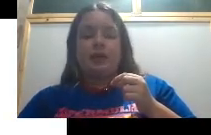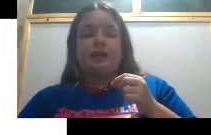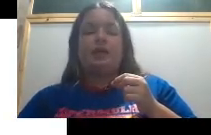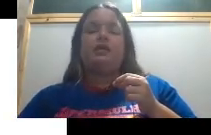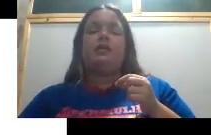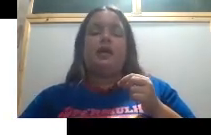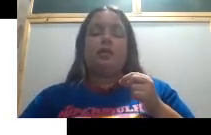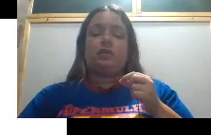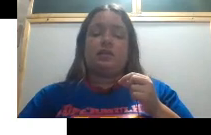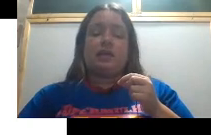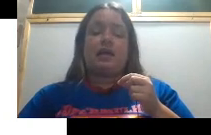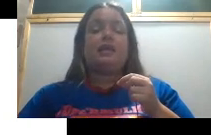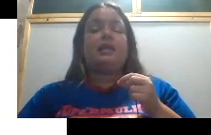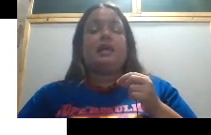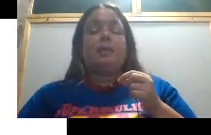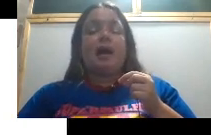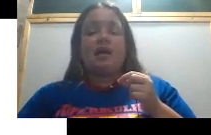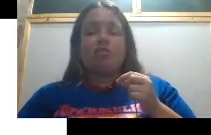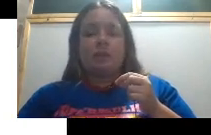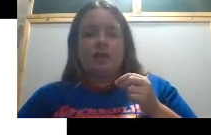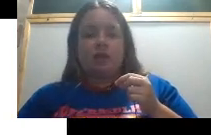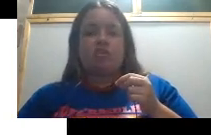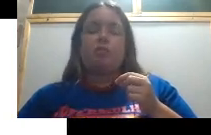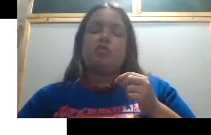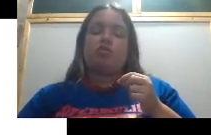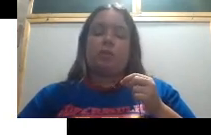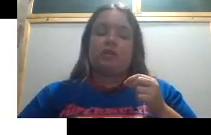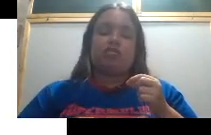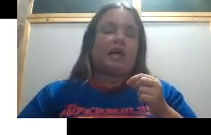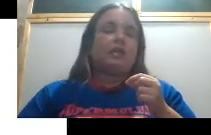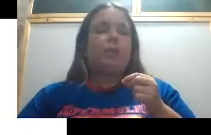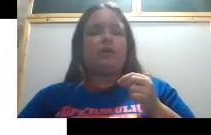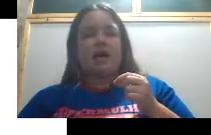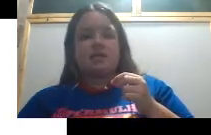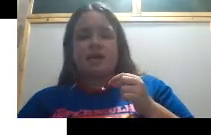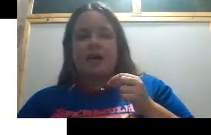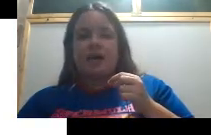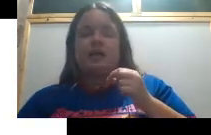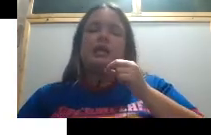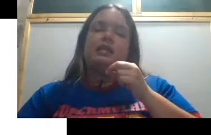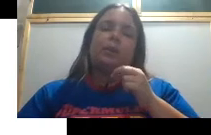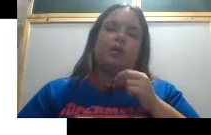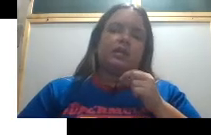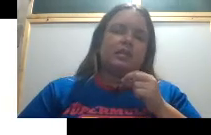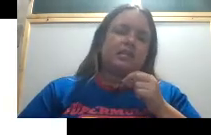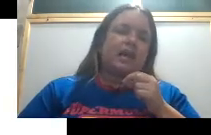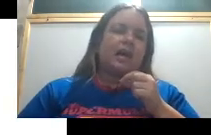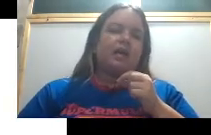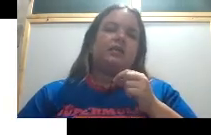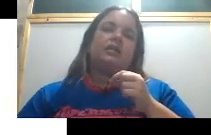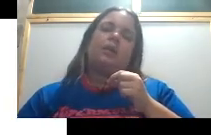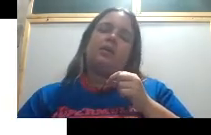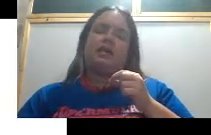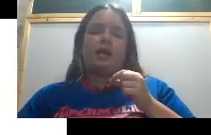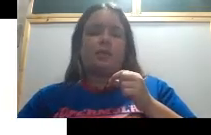também né Ela é utilizada mas lembrando as pessoas vão protestar não podem rasgar não podem